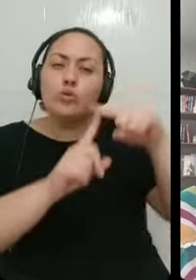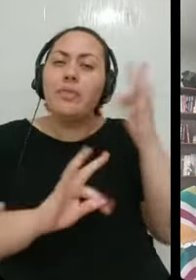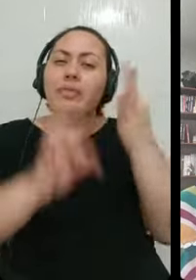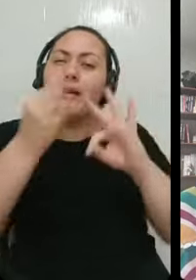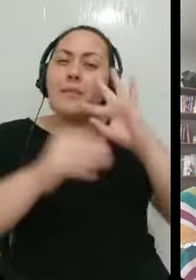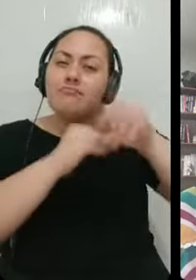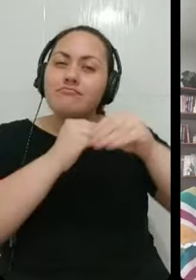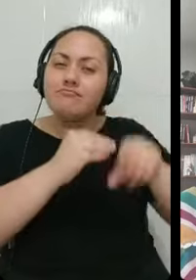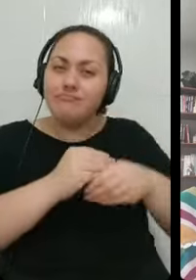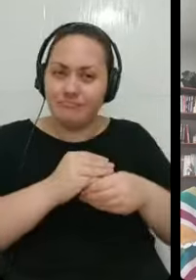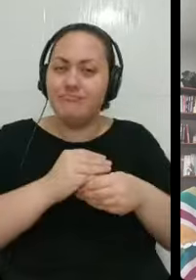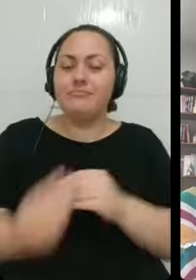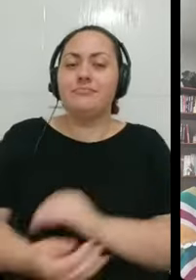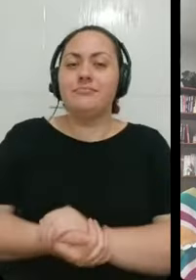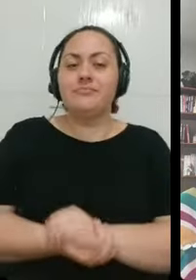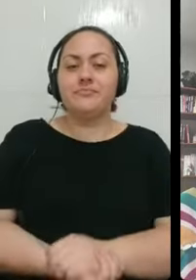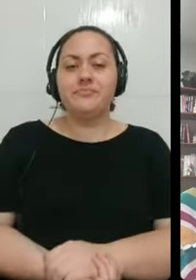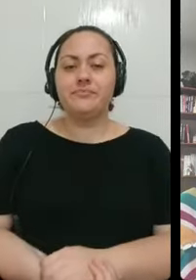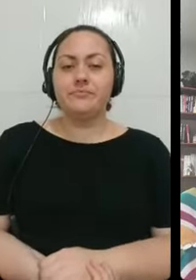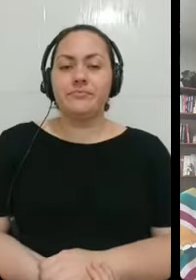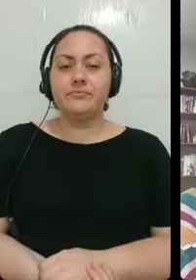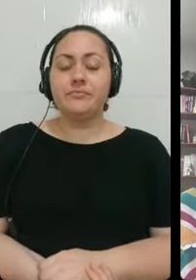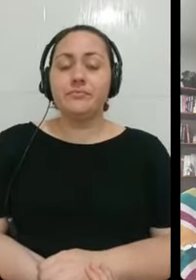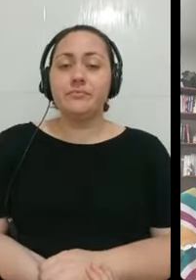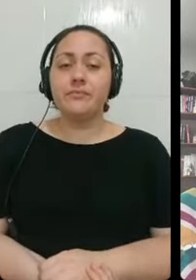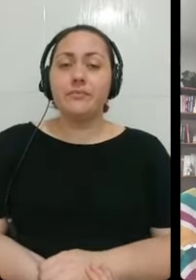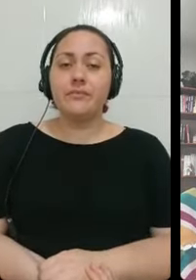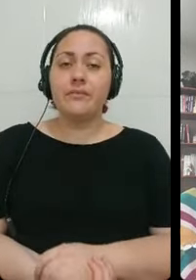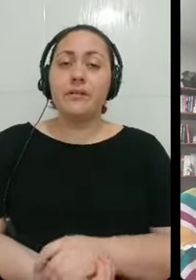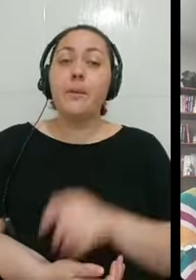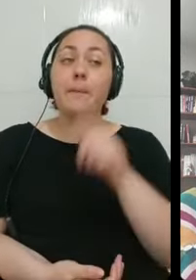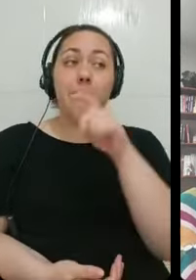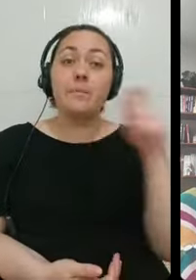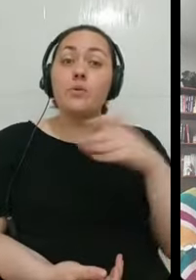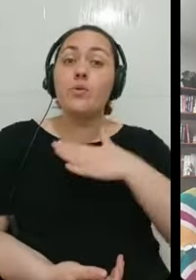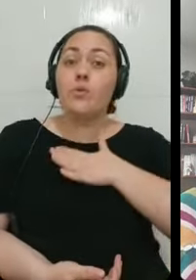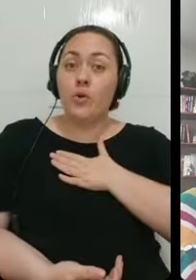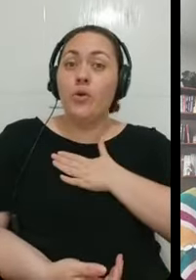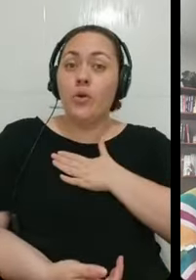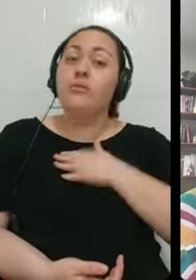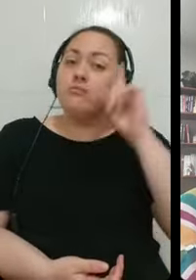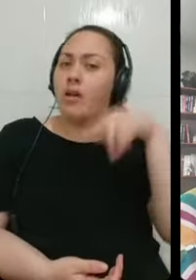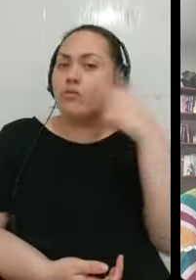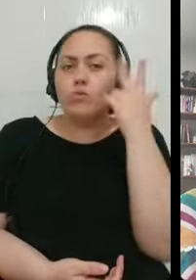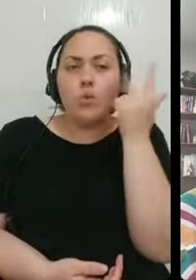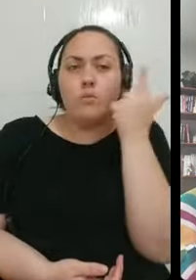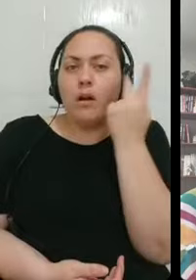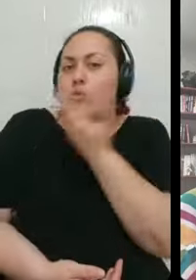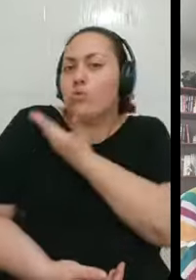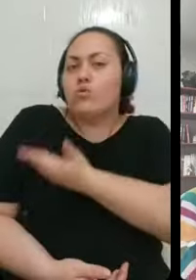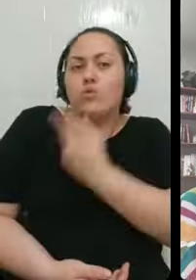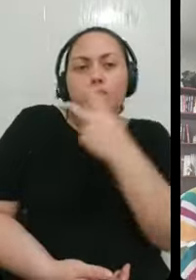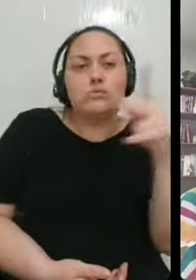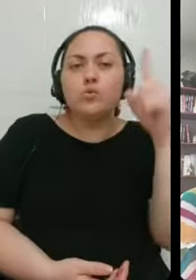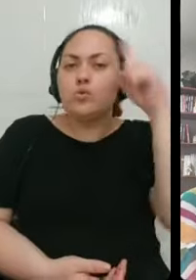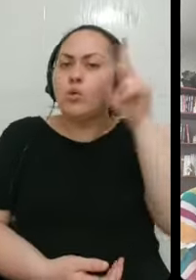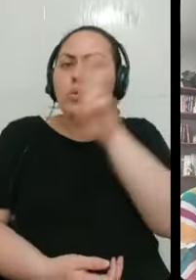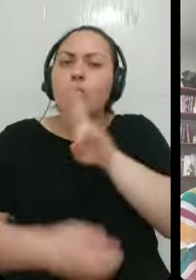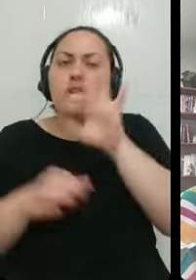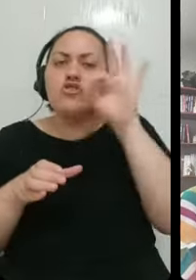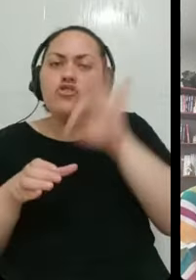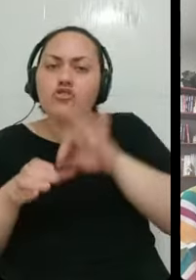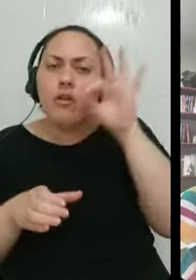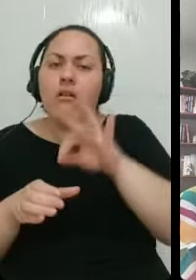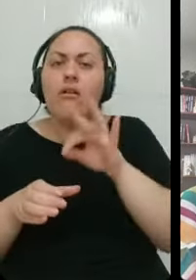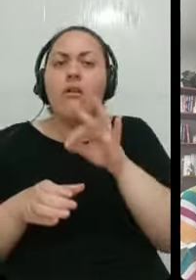É algo que as pessoas gostam muito e está no dia a dia, né, das pessoas, o uso de chás e